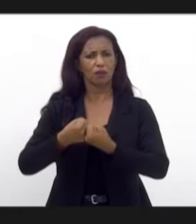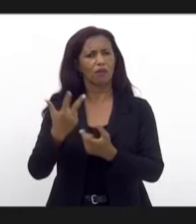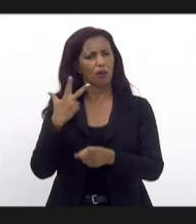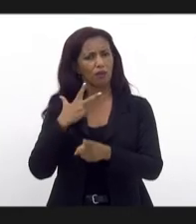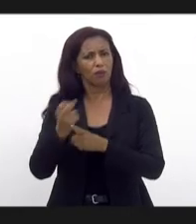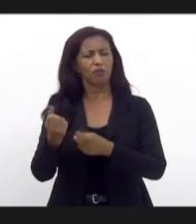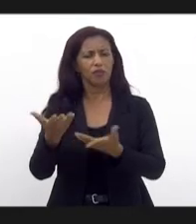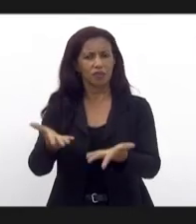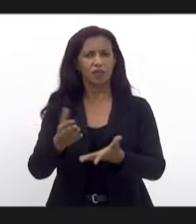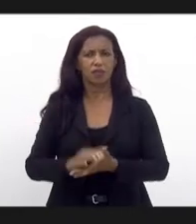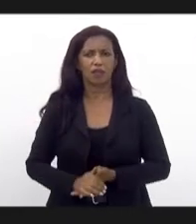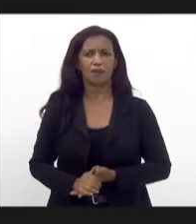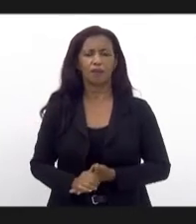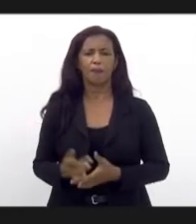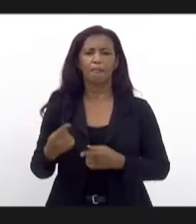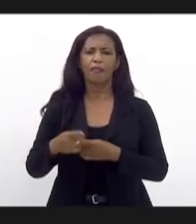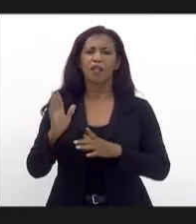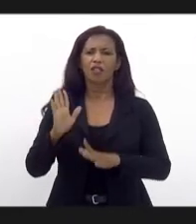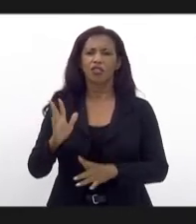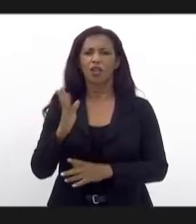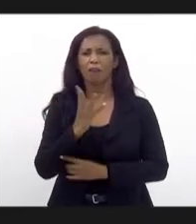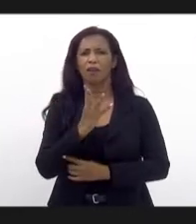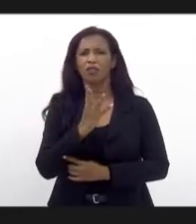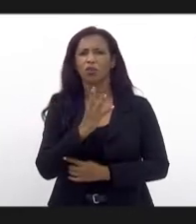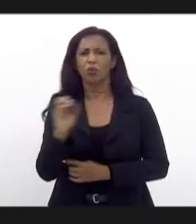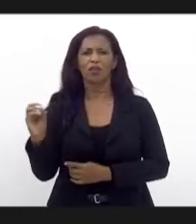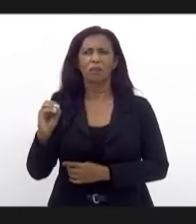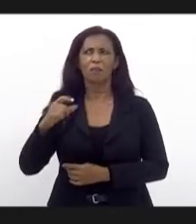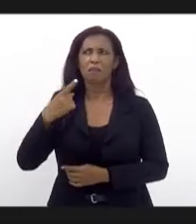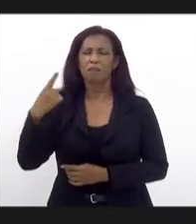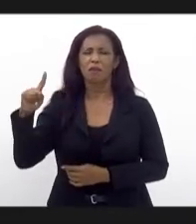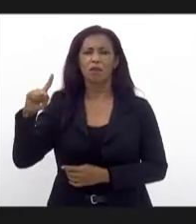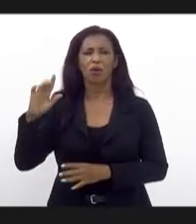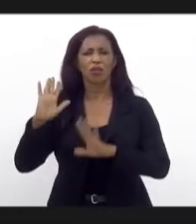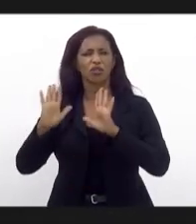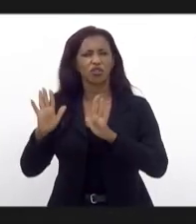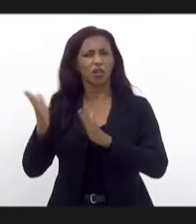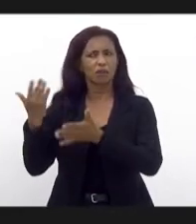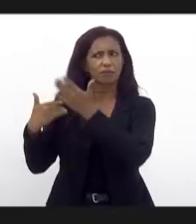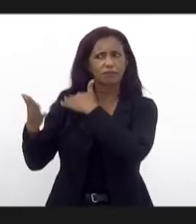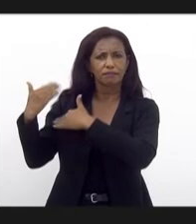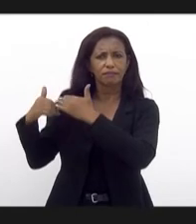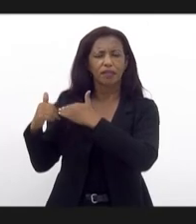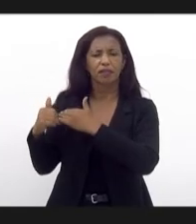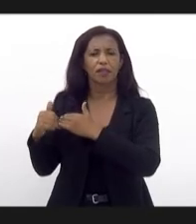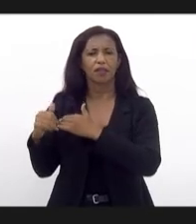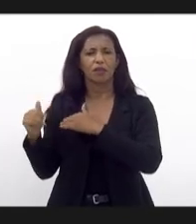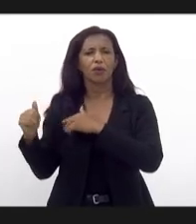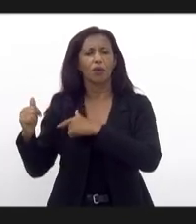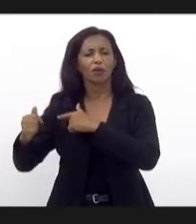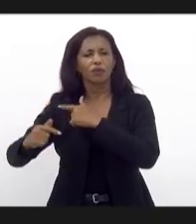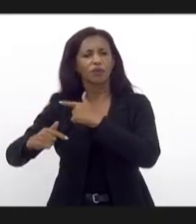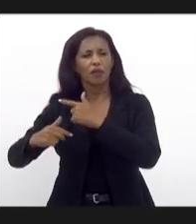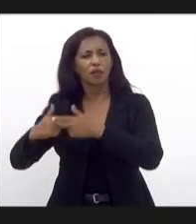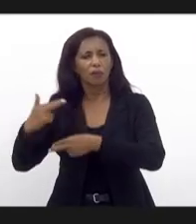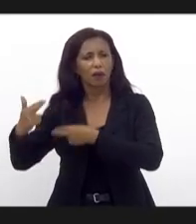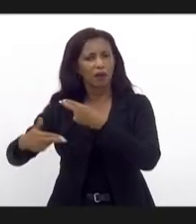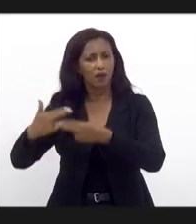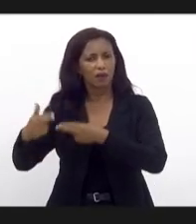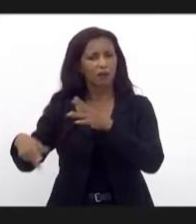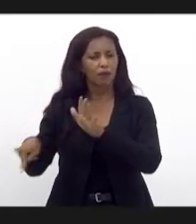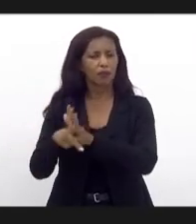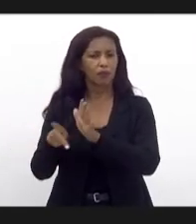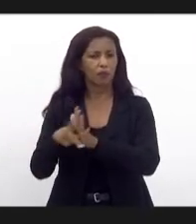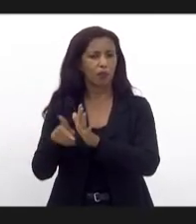vencer isso aí, porque ali já botaram mais de 400 e tantos milhões àquela época que fizeram a reforma do